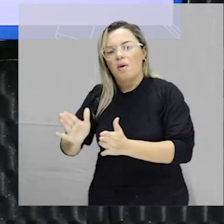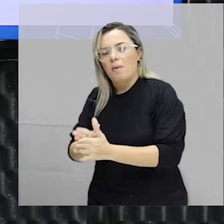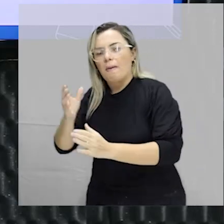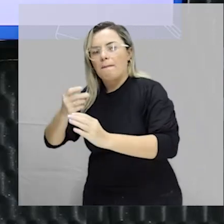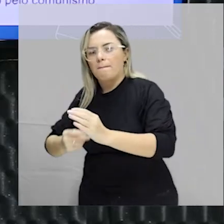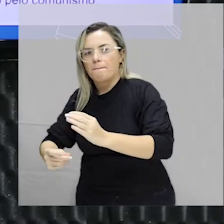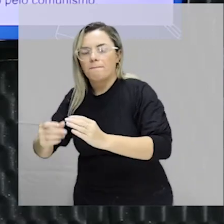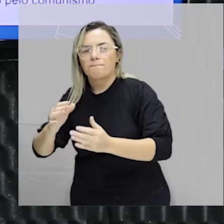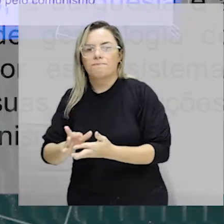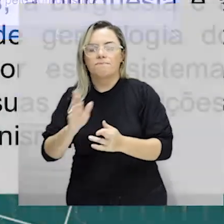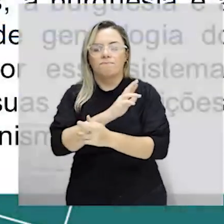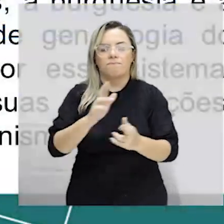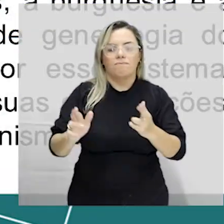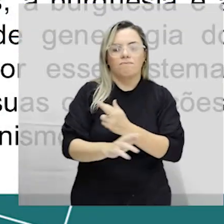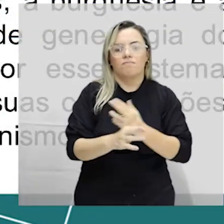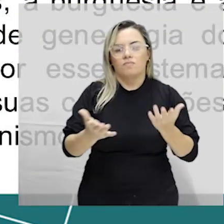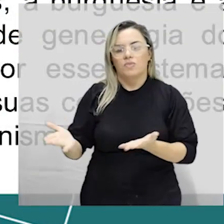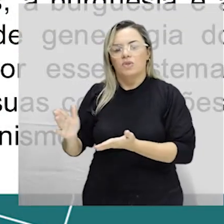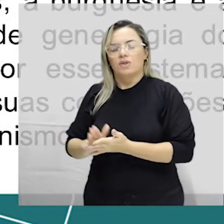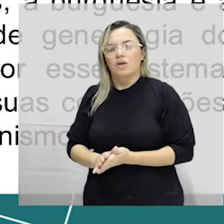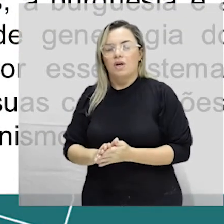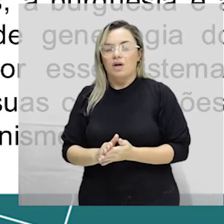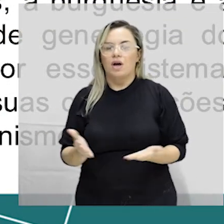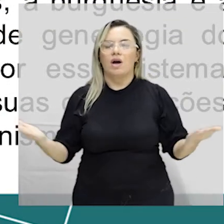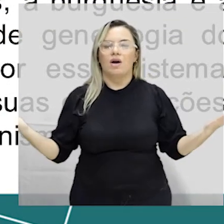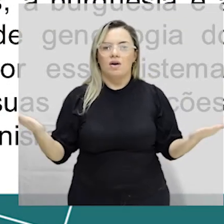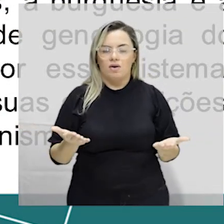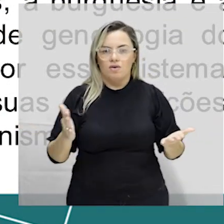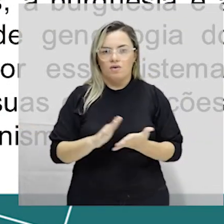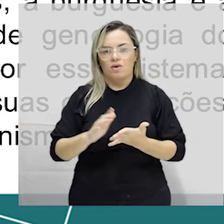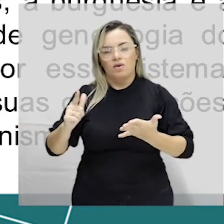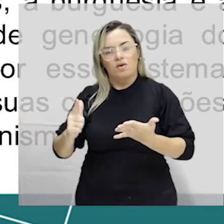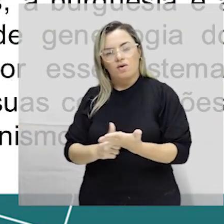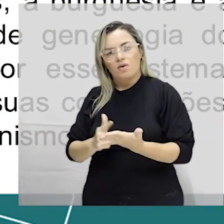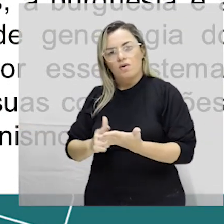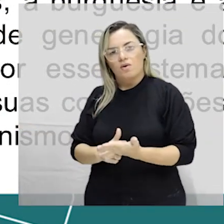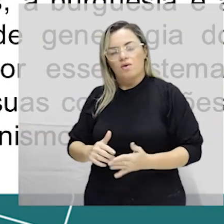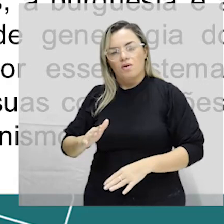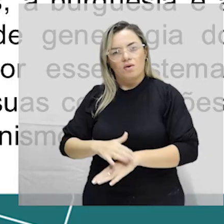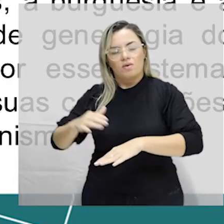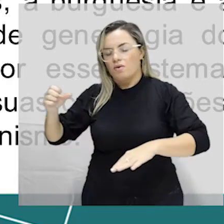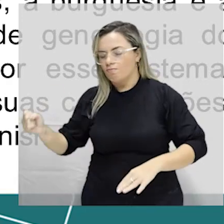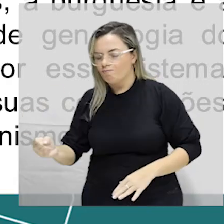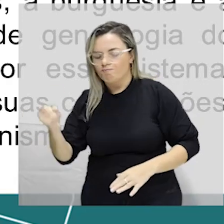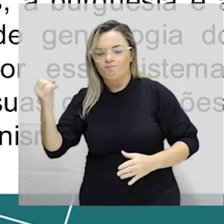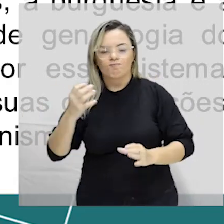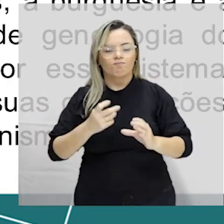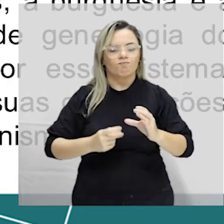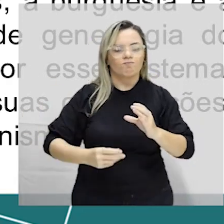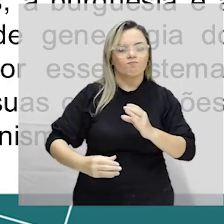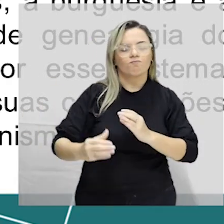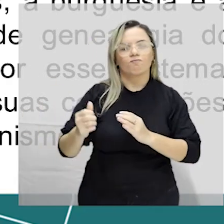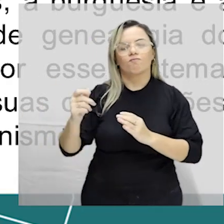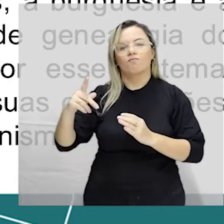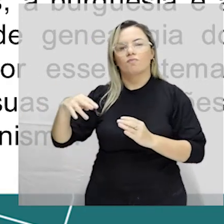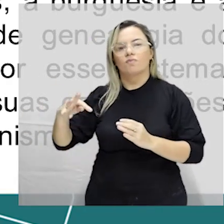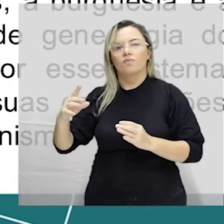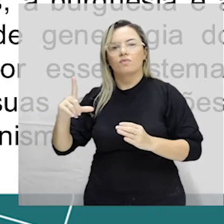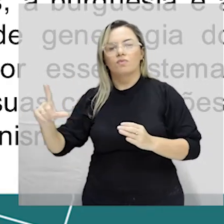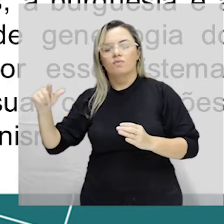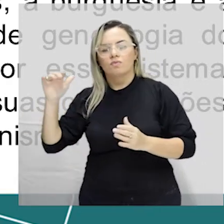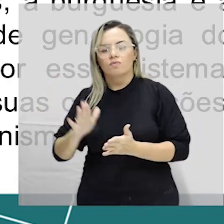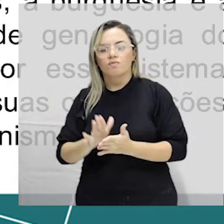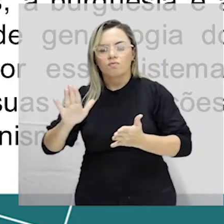capitalista. E aí vem o Capital, que é o ápice, ou seja, o ponto mais alto, o livro mais importante da produção do